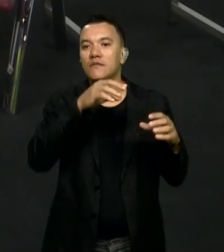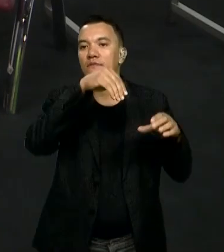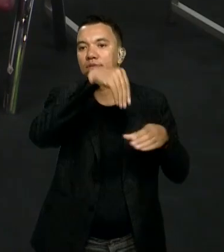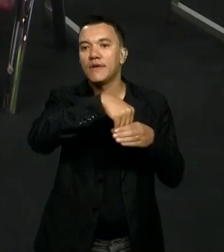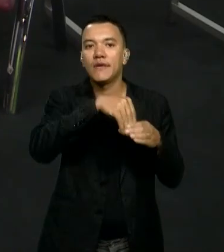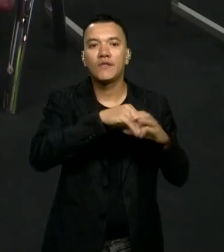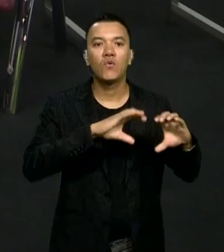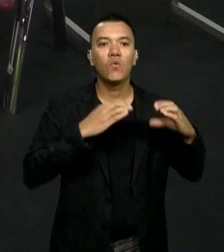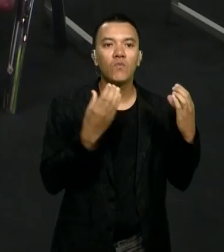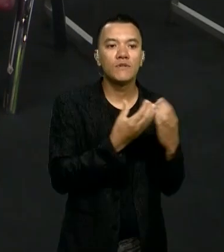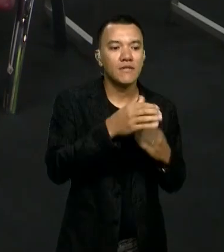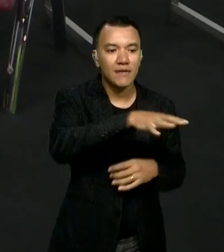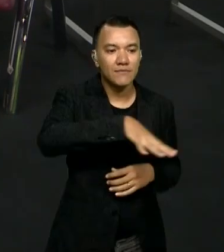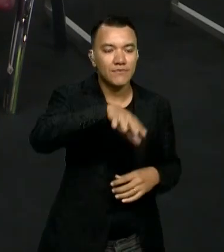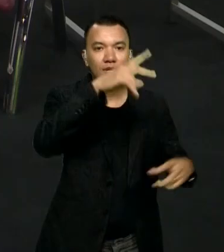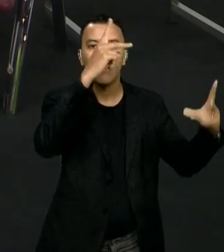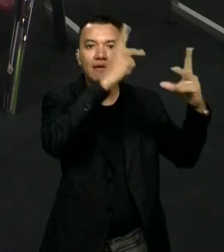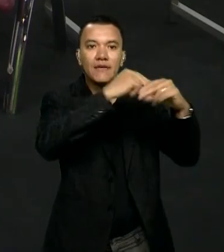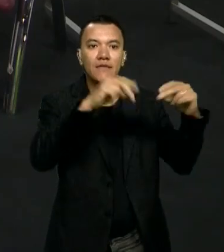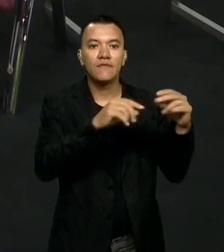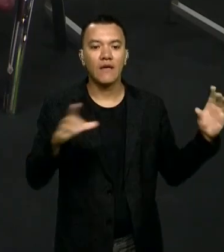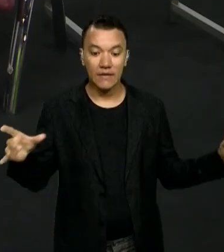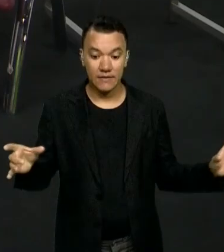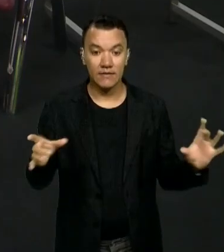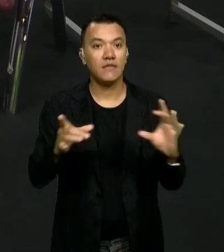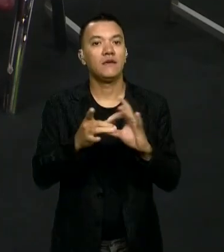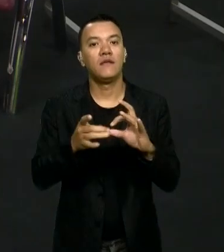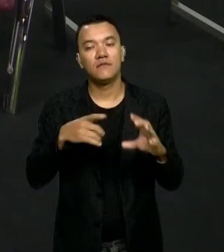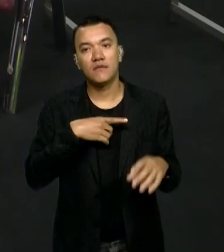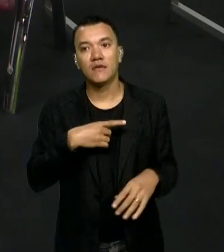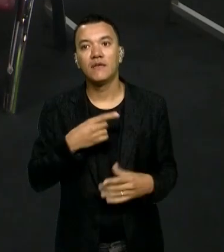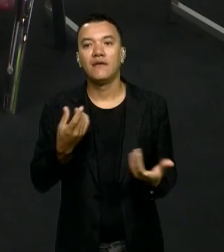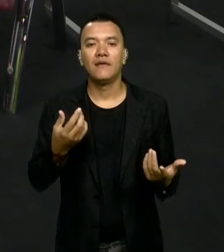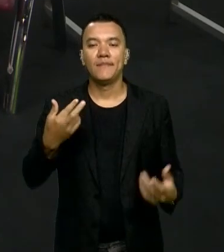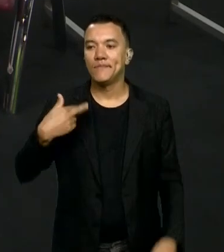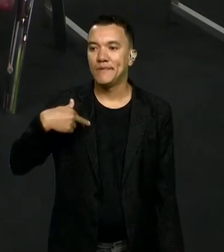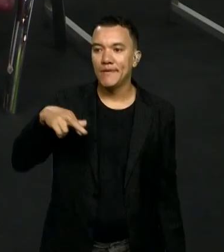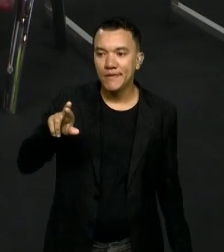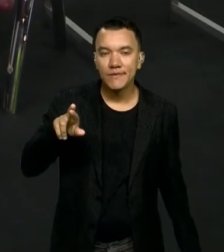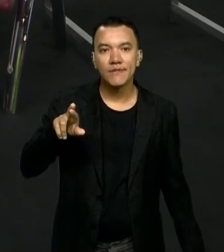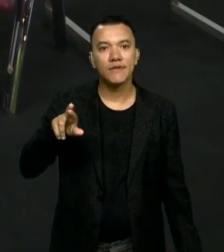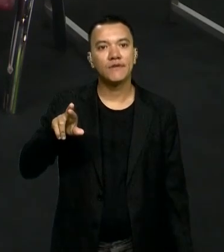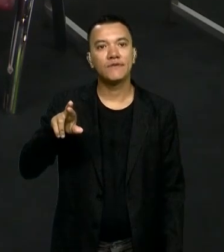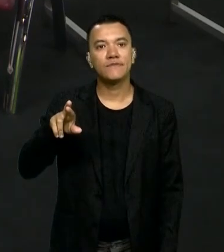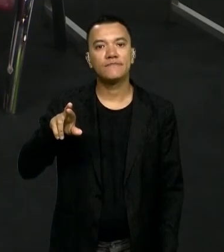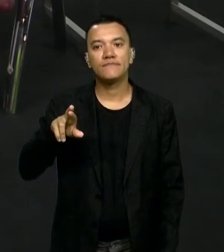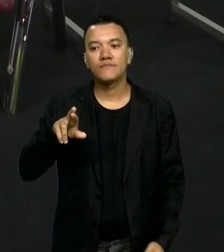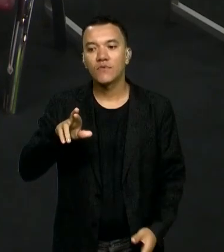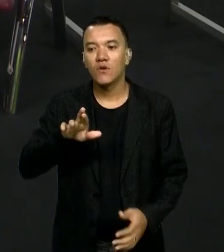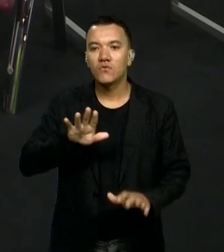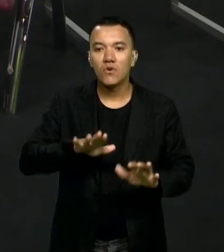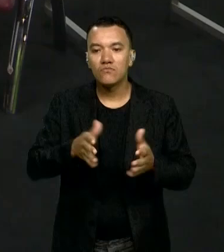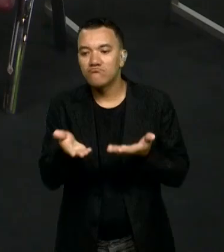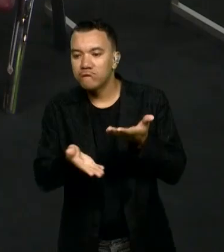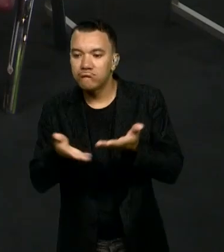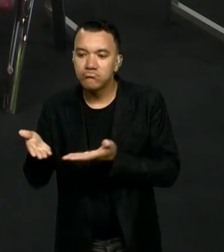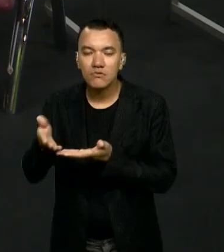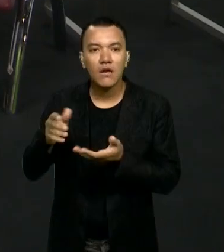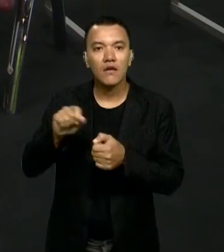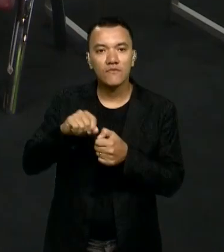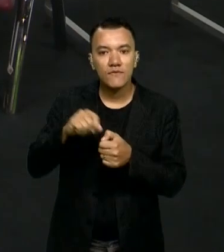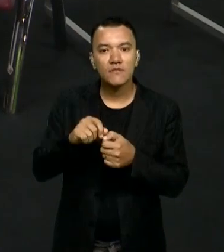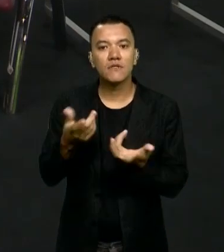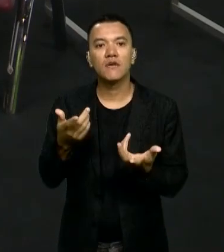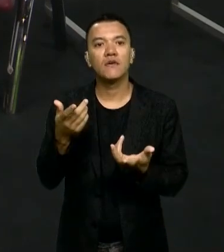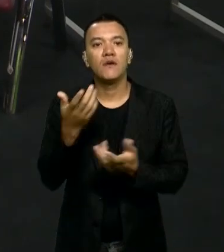comunidades de terreiro, porque estão muito ligadas, né? A religiosidade, né? O cuidado no fazer, o cuidado com o meio ambiente, até